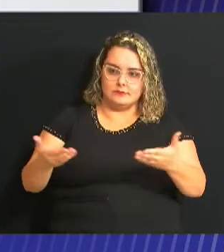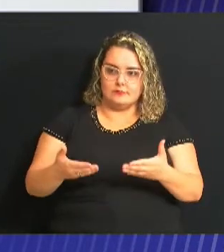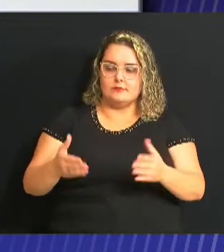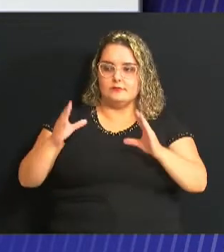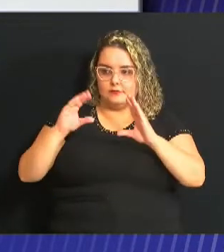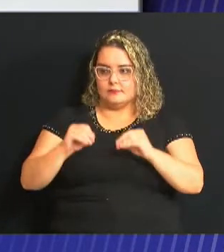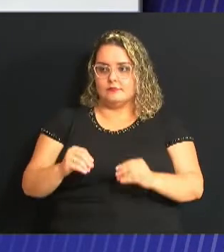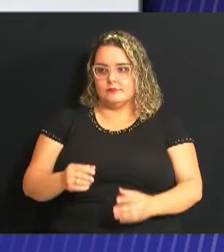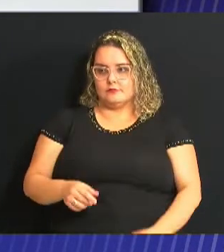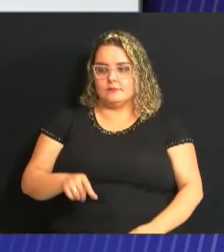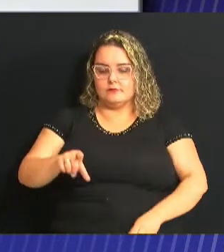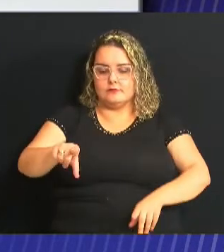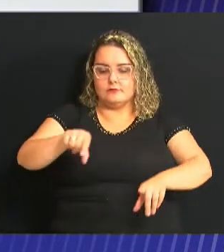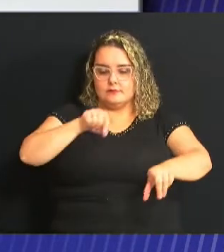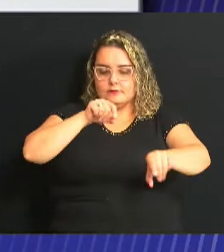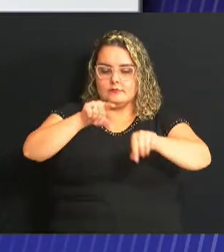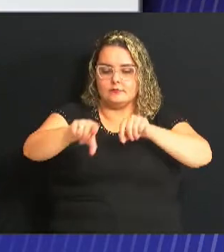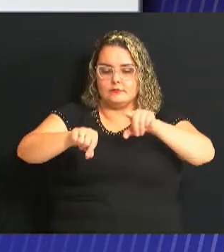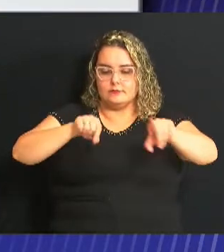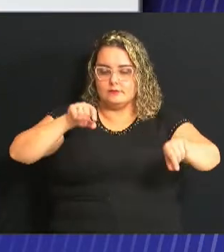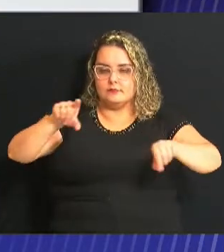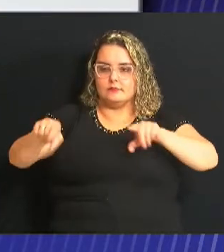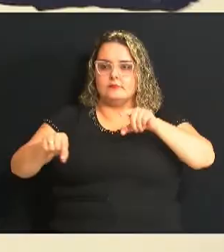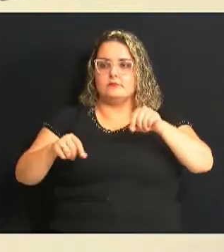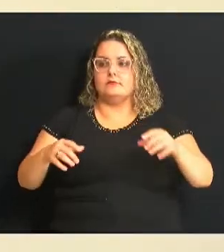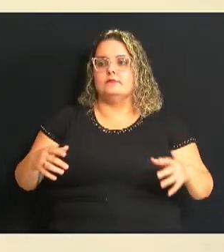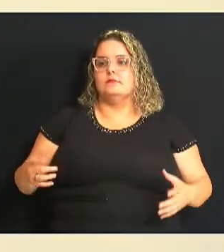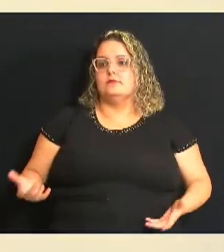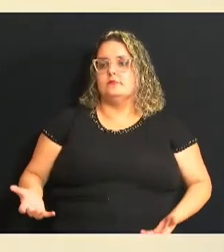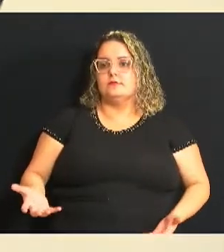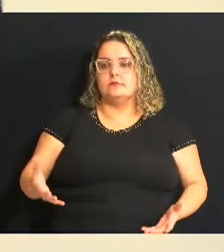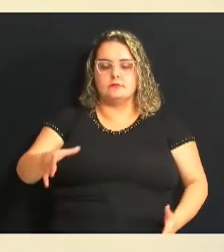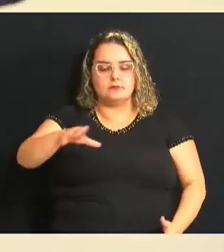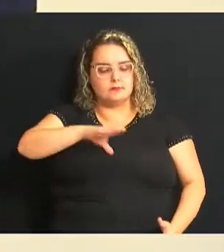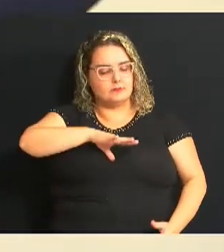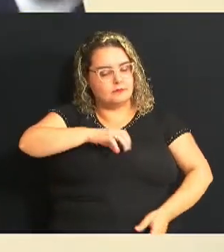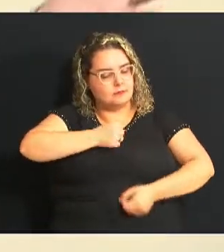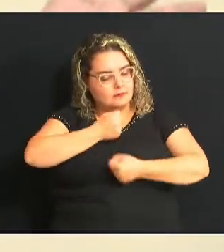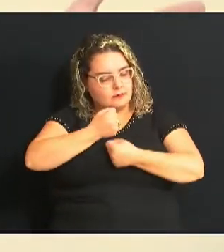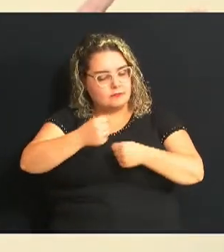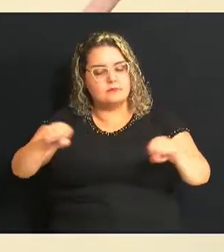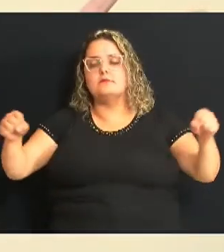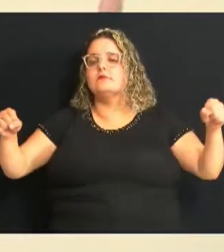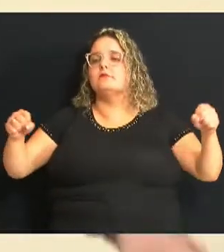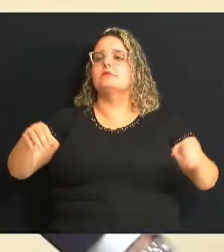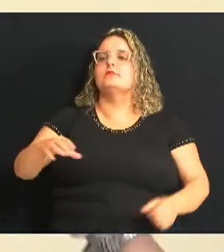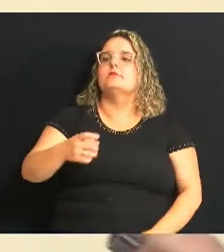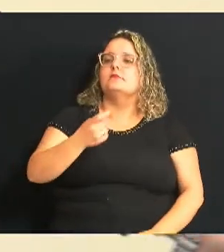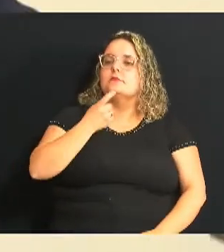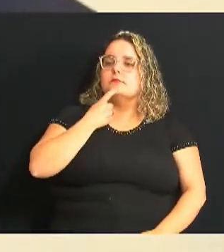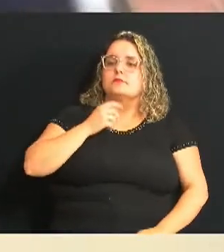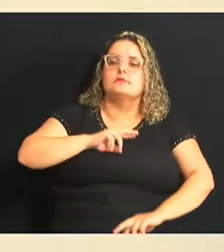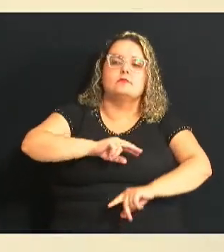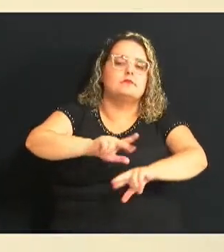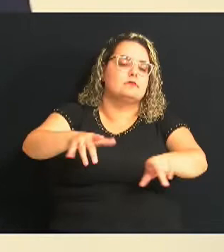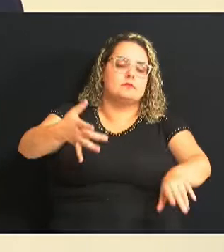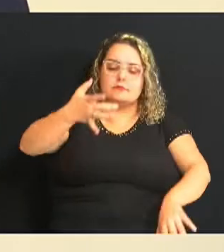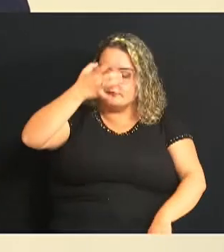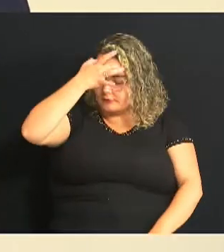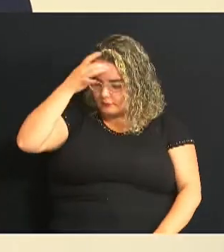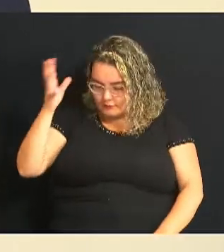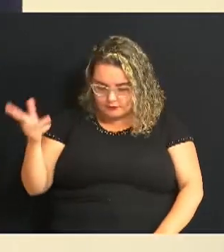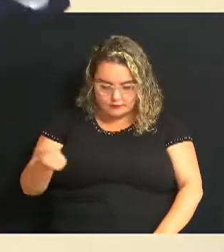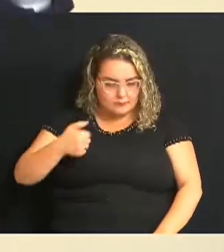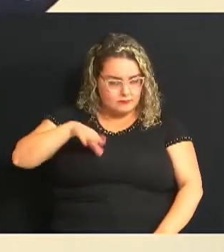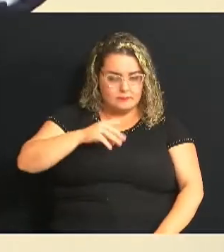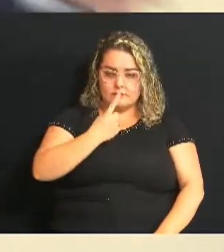foram pinçadas dessa grande cidade de Campinas, cheio de gente talentosa. São mais de 1 milhão de